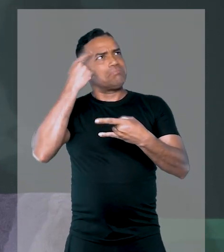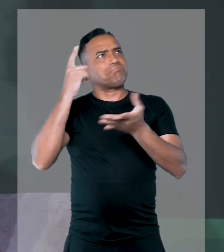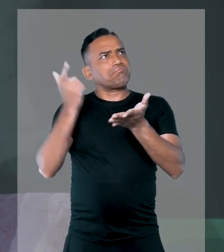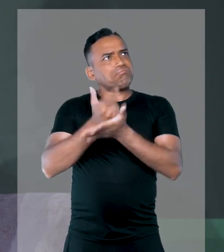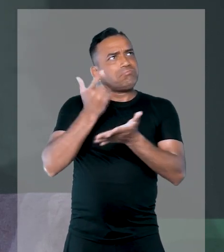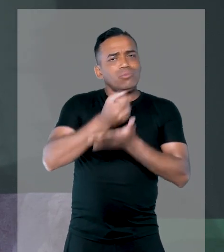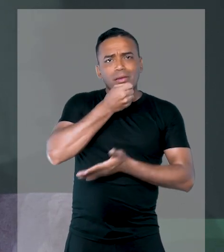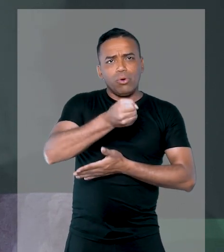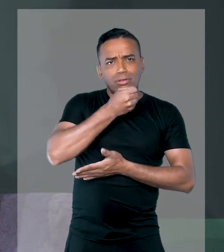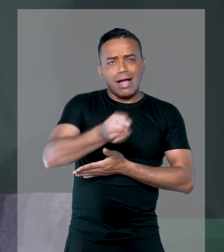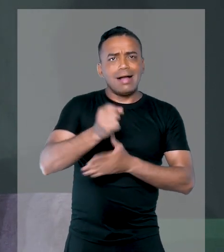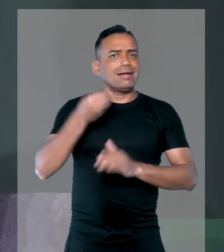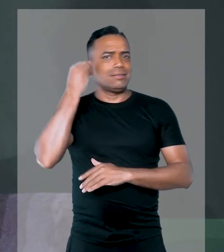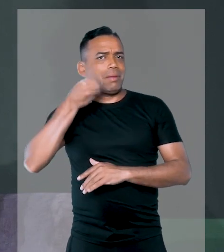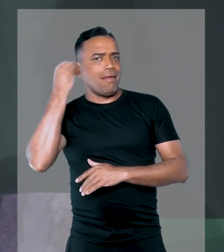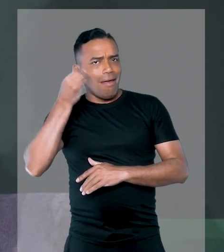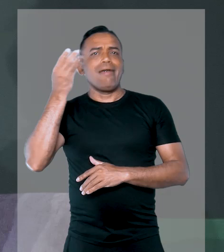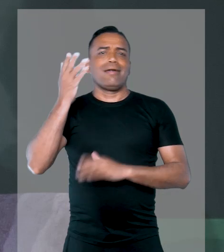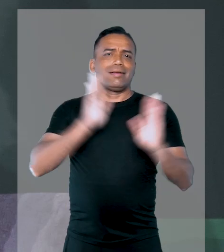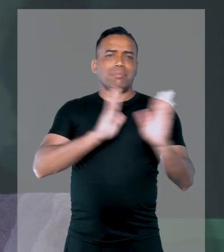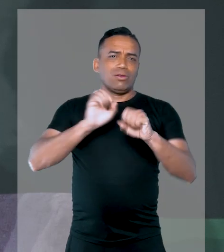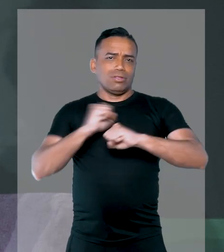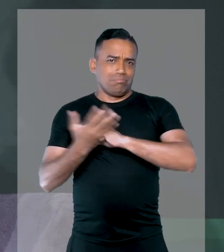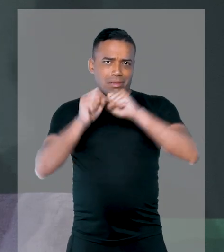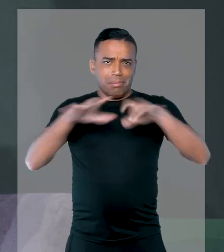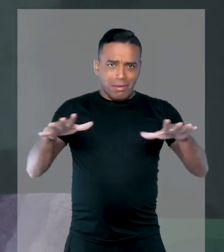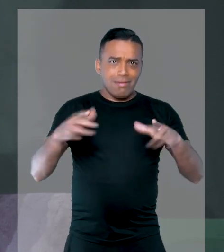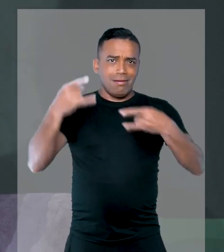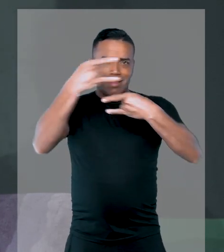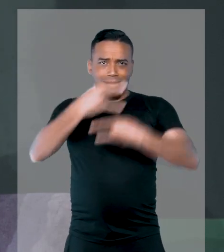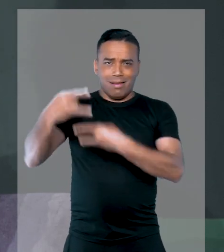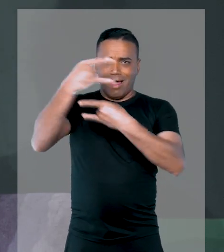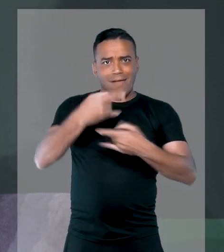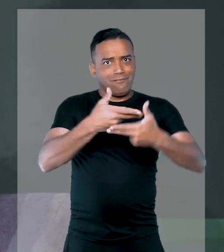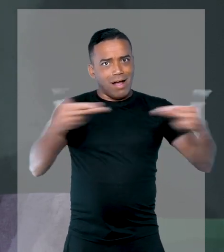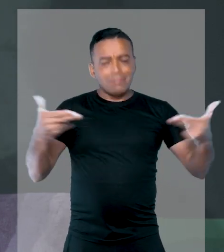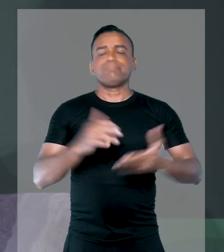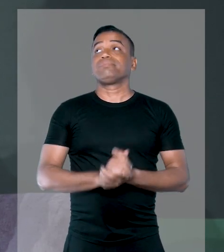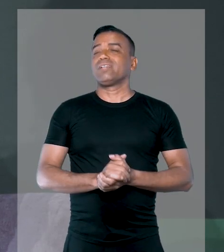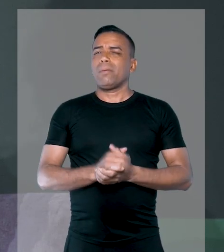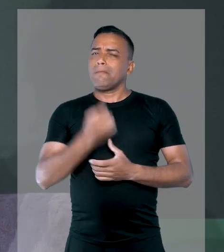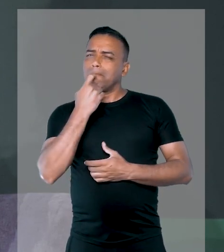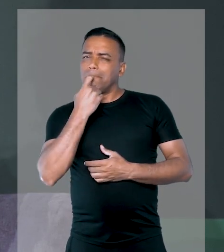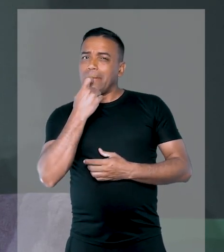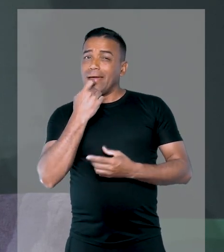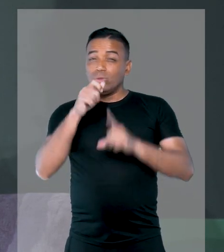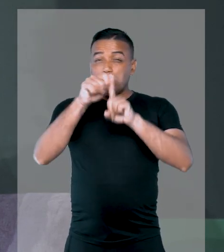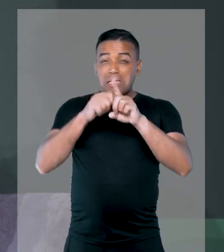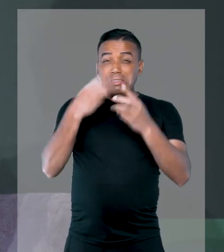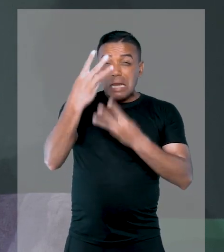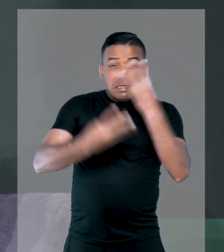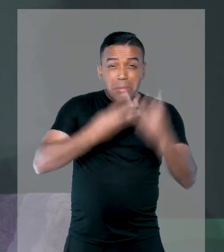um livro-reportagem a partir dessas experiências. E aí, assim, muito perto, faltando 3 meses para entregar